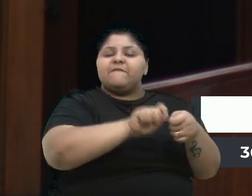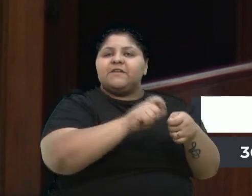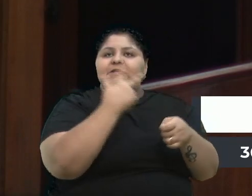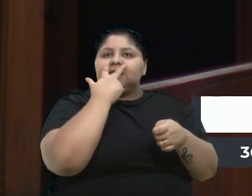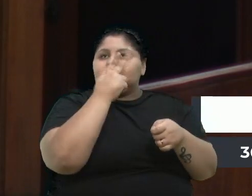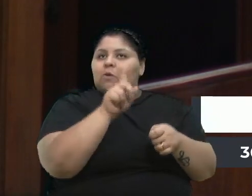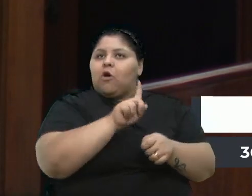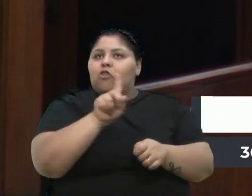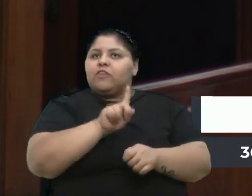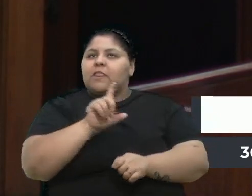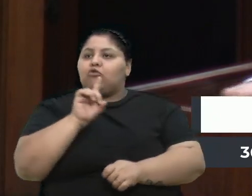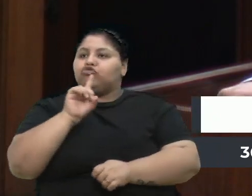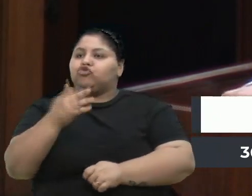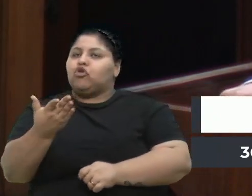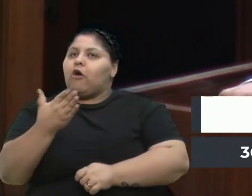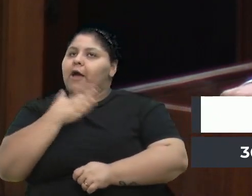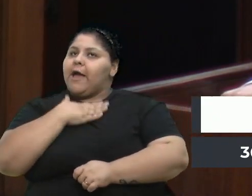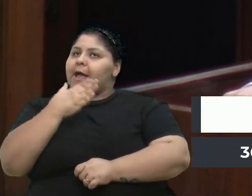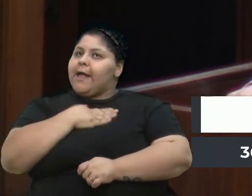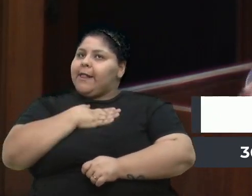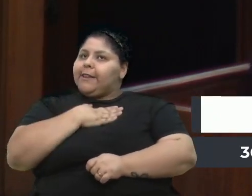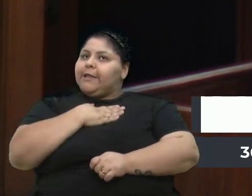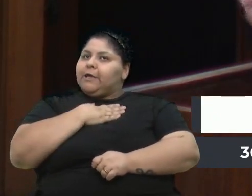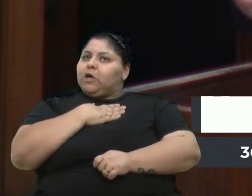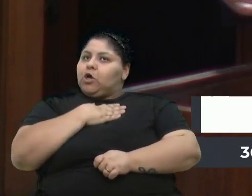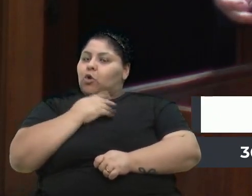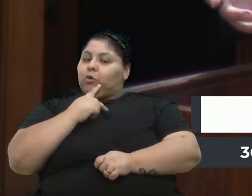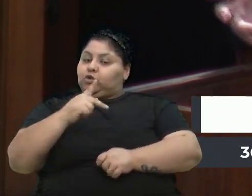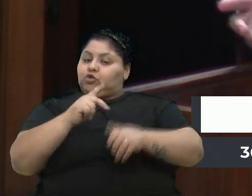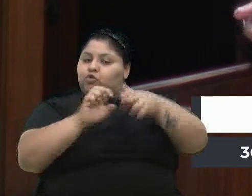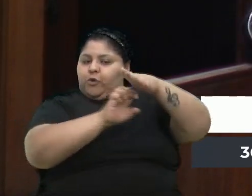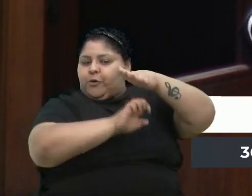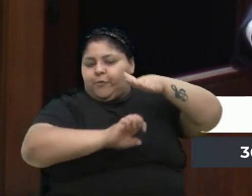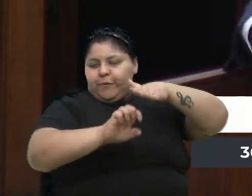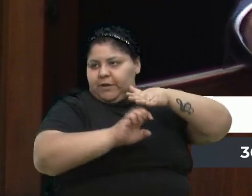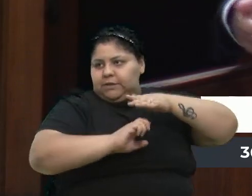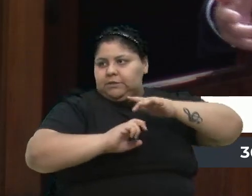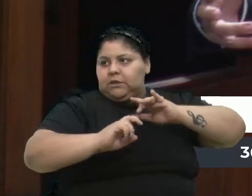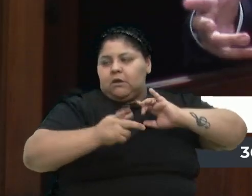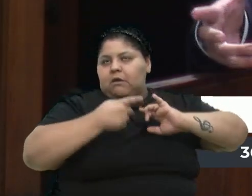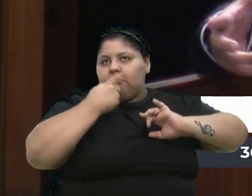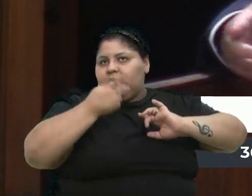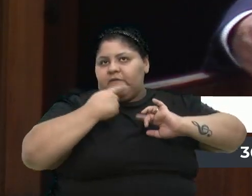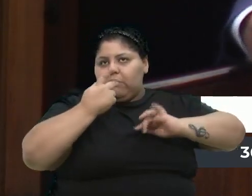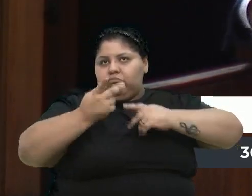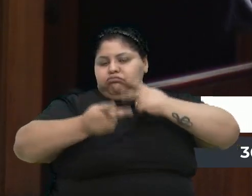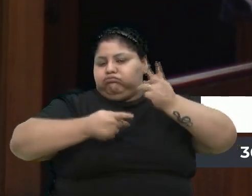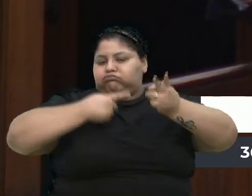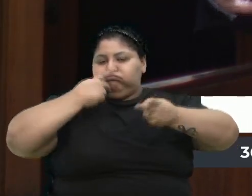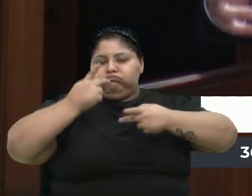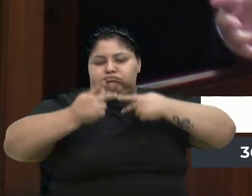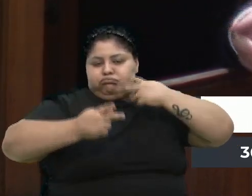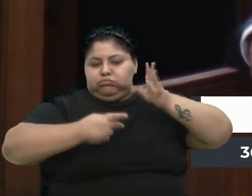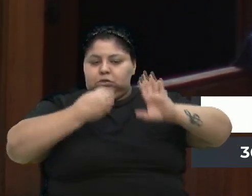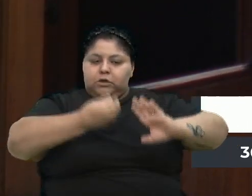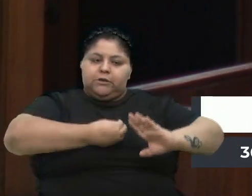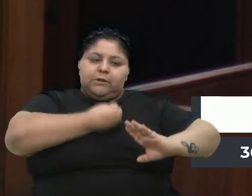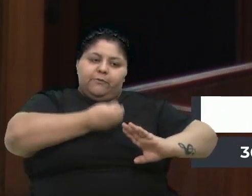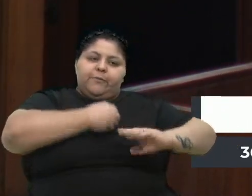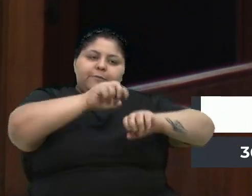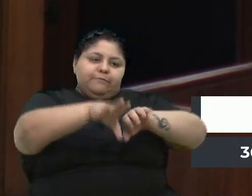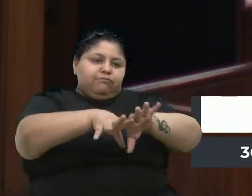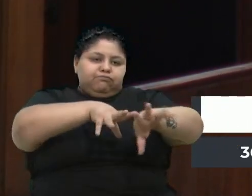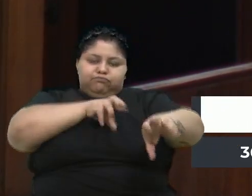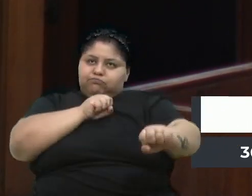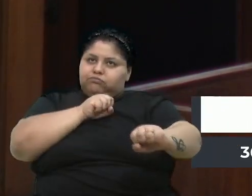ele, com a sua empresa e com outras empresas, porque ele fez aqui um relato da trajetória pessoal, da formação,